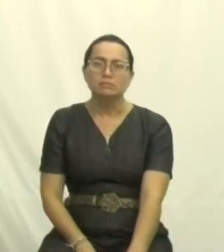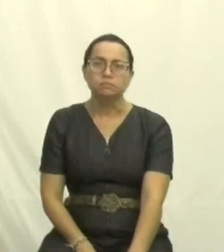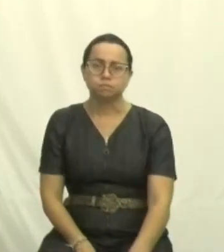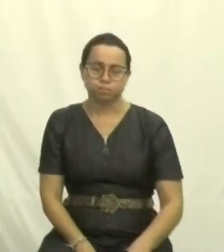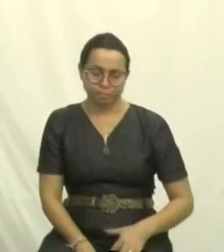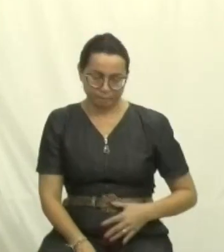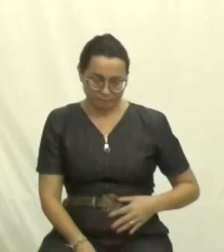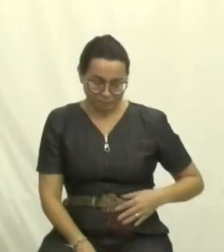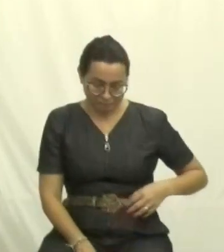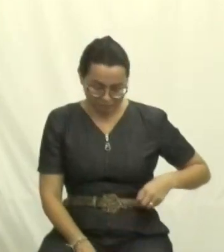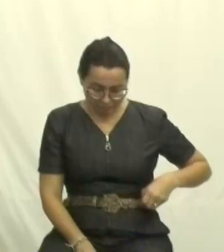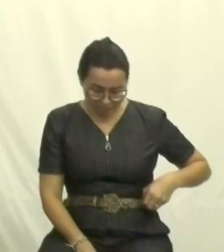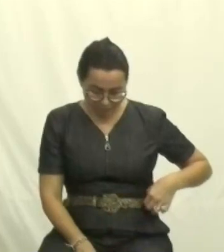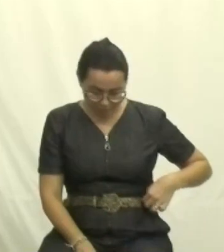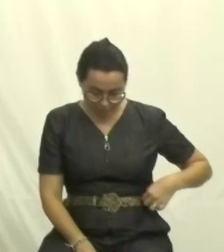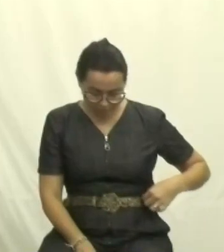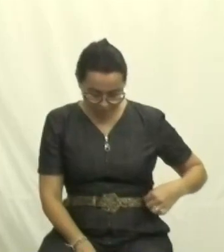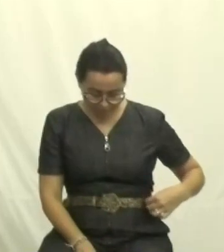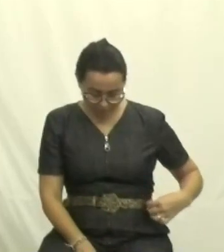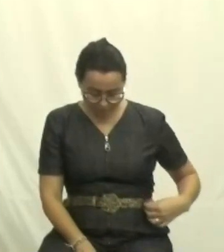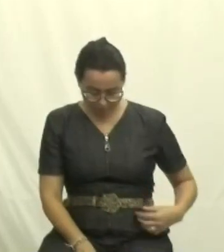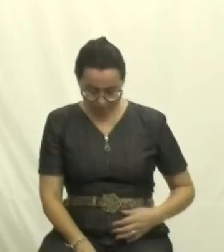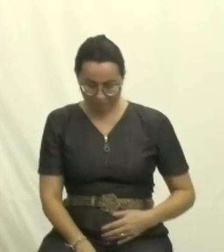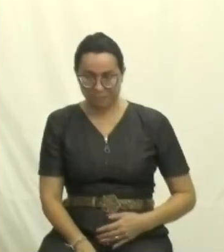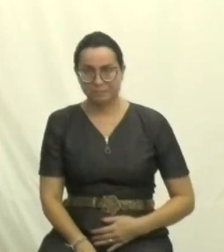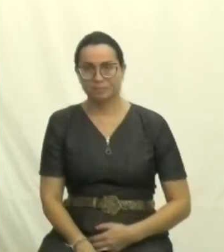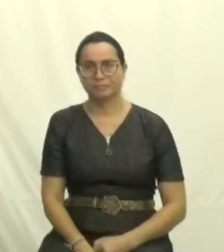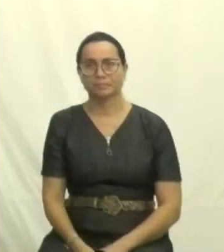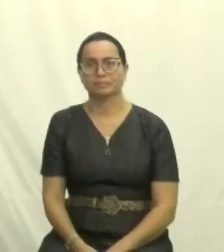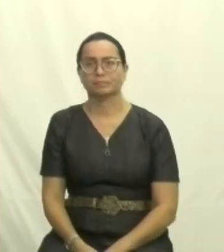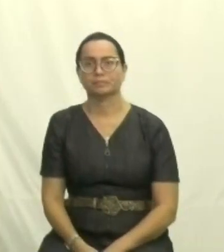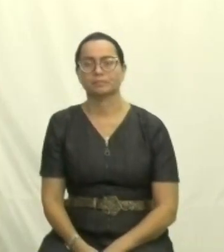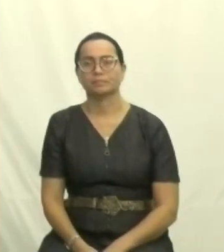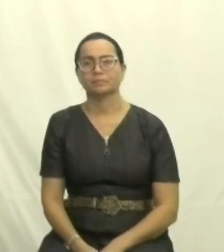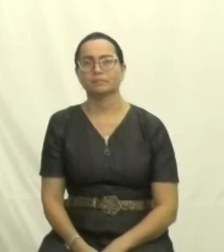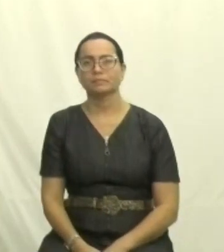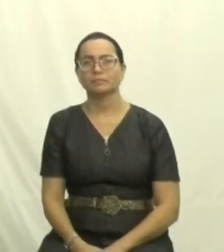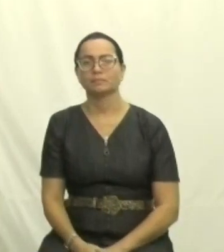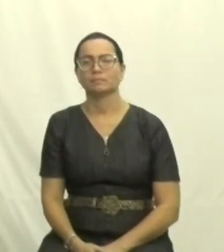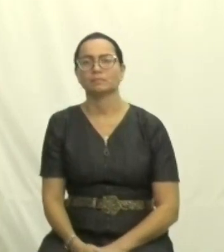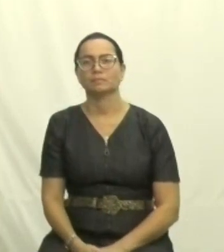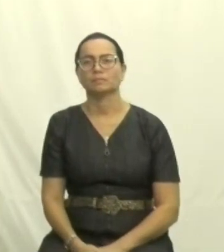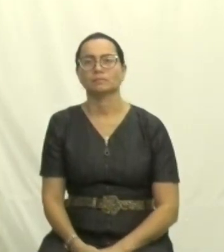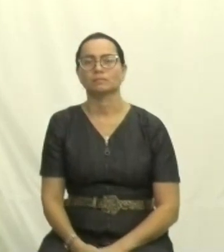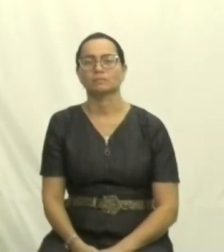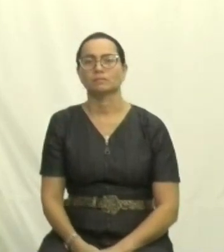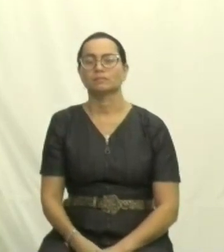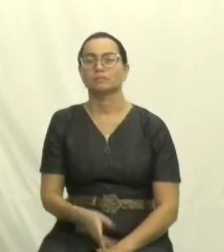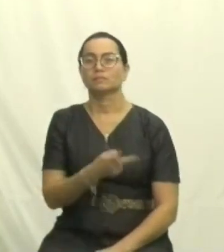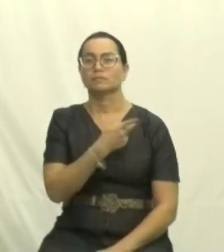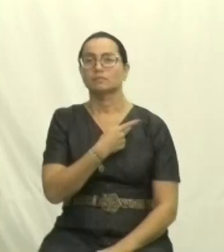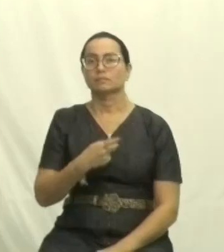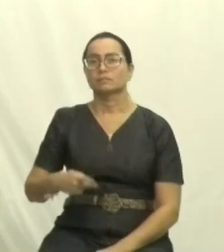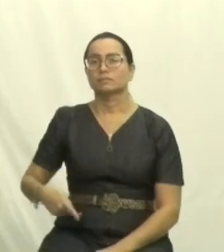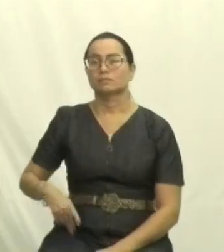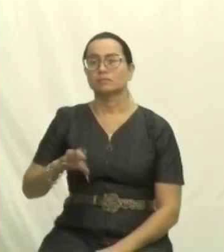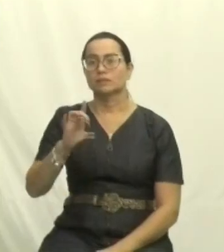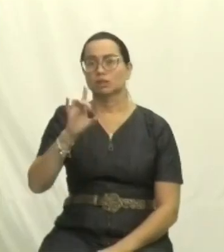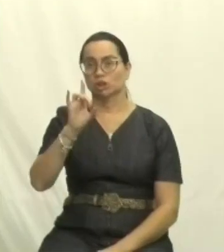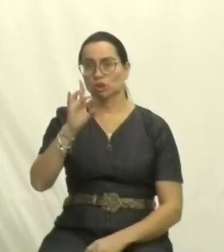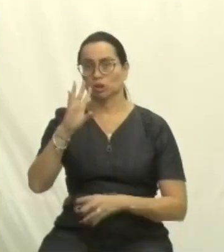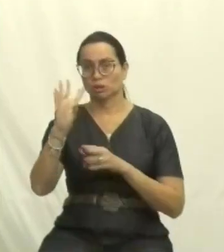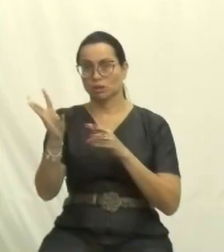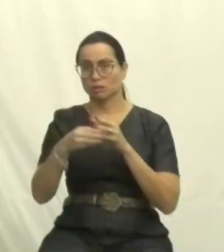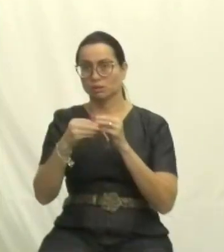Questão de ordem cedida ao vereador antes do vereador Obadias se pronunciar. Senhor presidente, apenas para acrescentar também